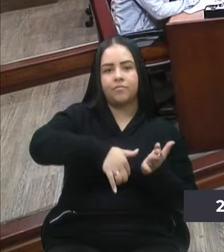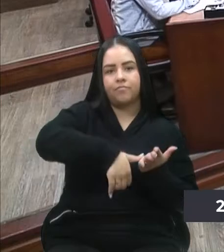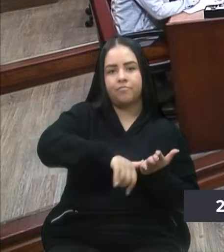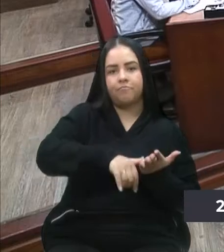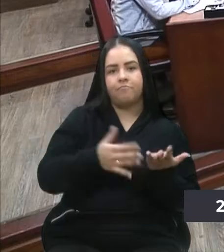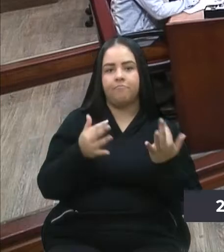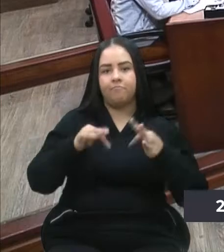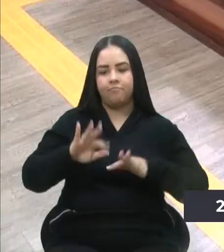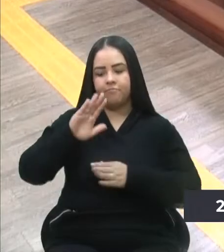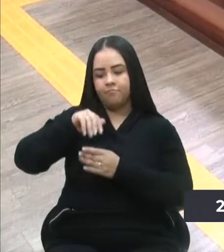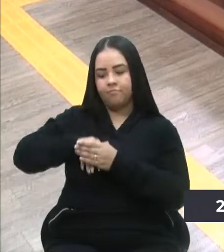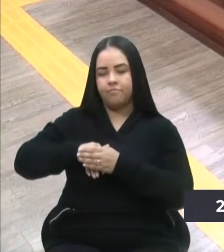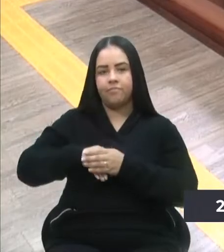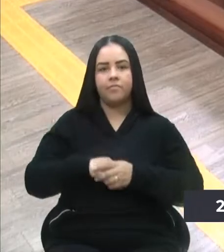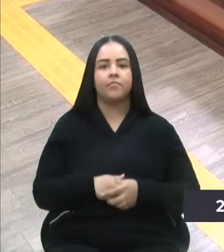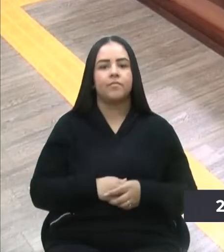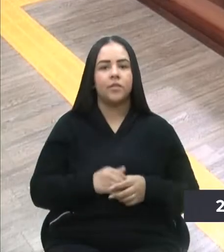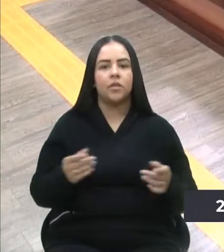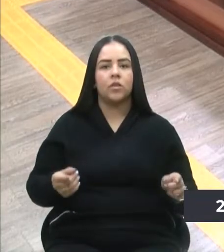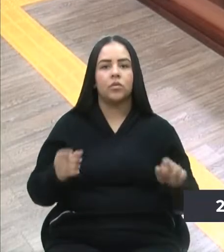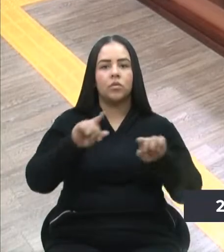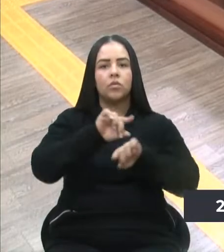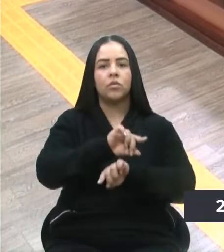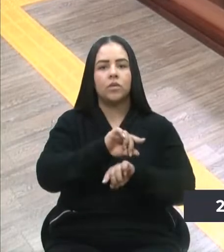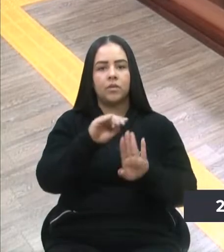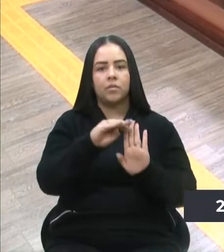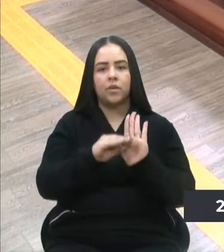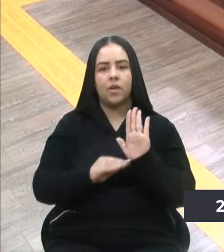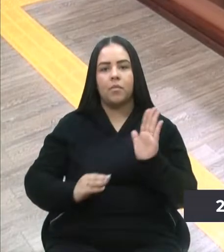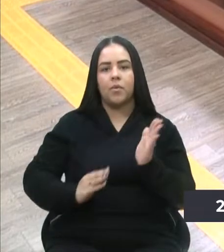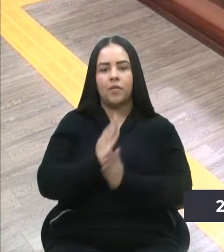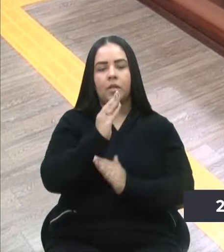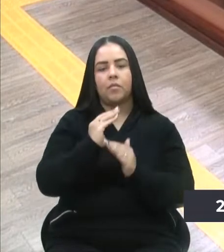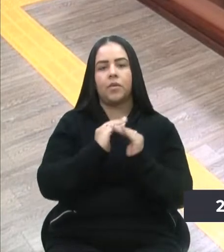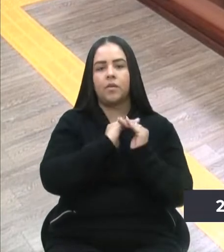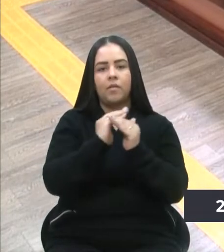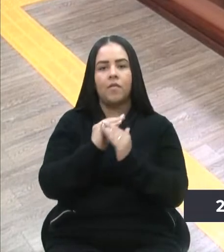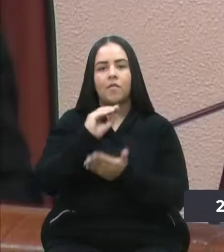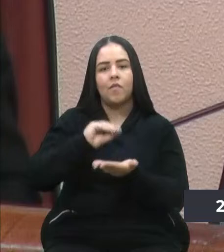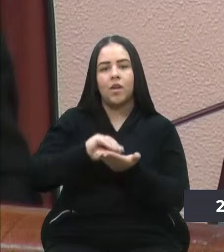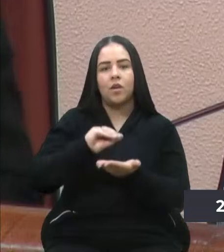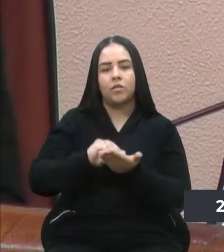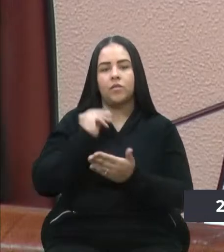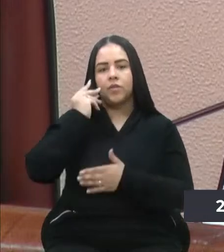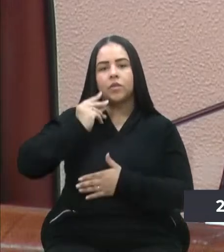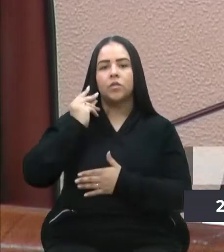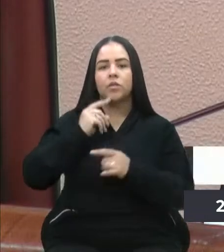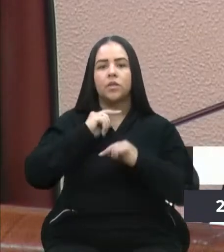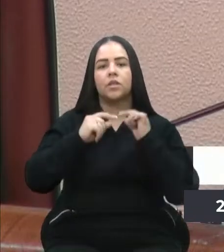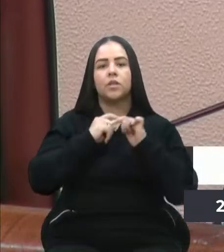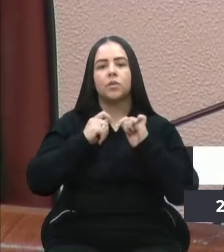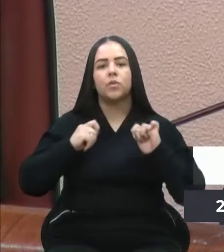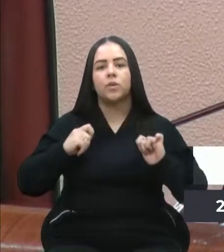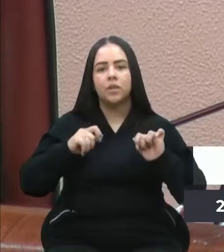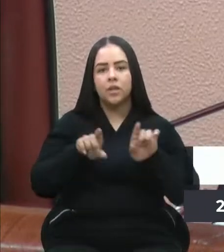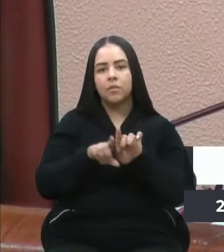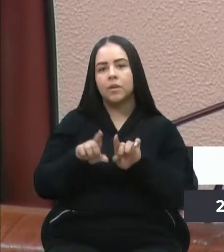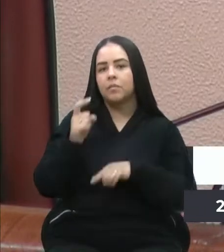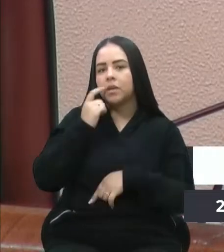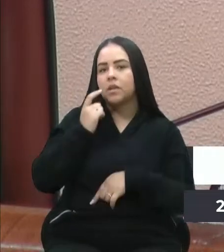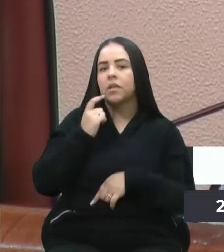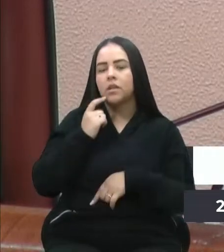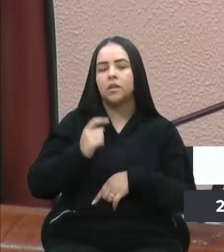votação. A inversão de pauta foi aprovada por unanimidade, com a ausência do vereador Ricardo Daneluz e vereador Wagner Petrini.